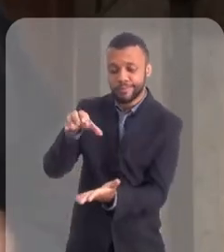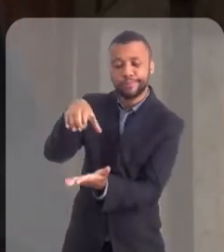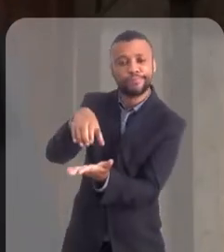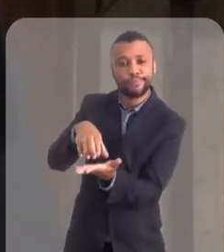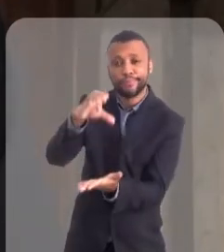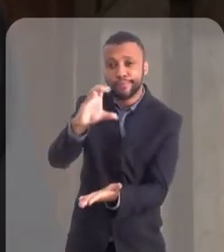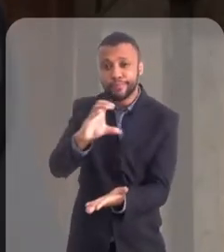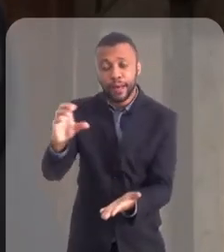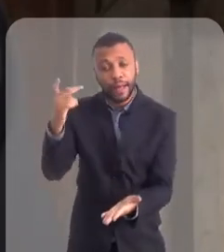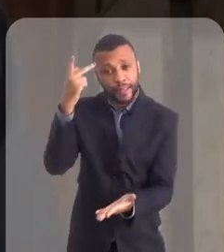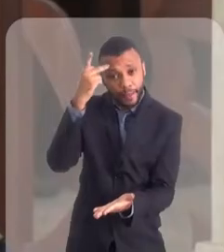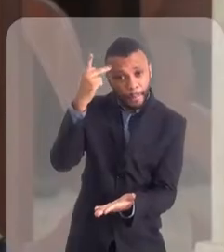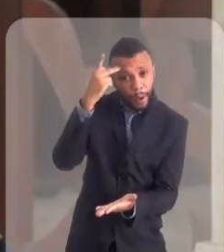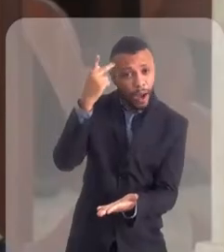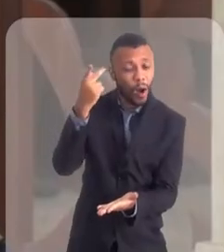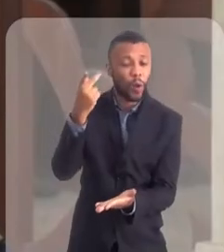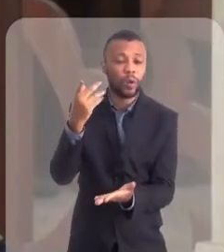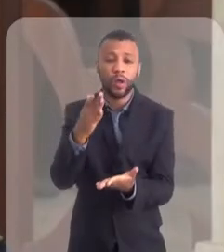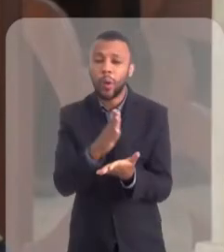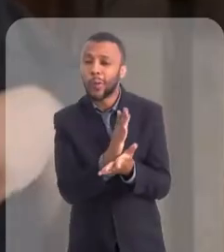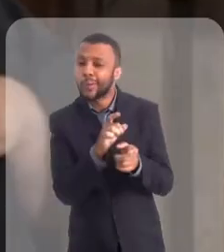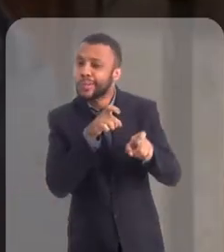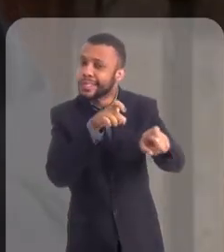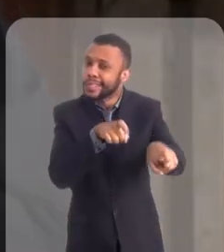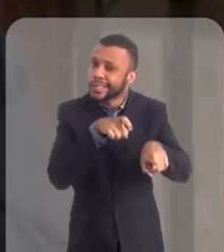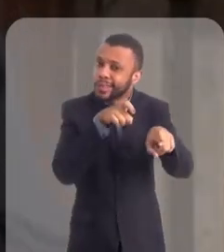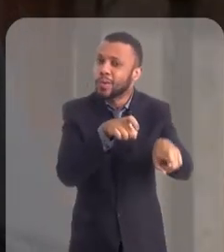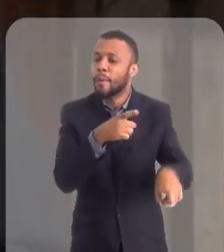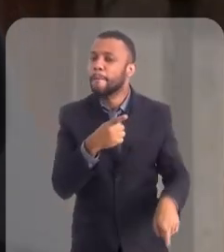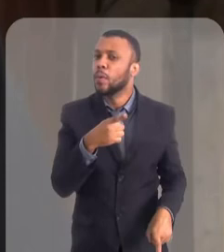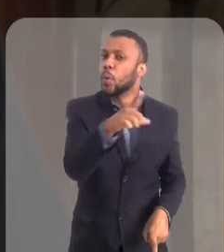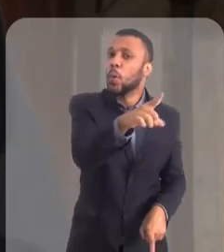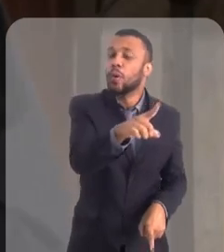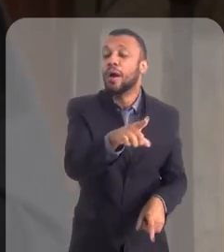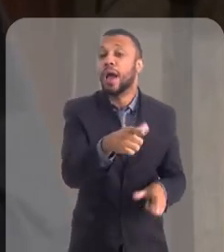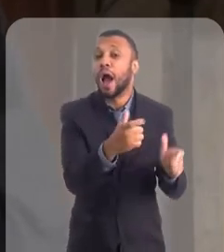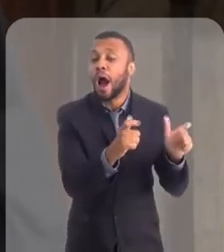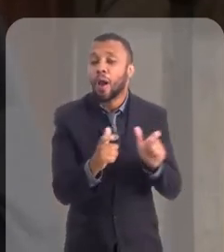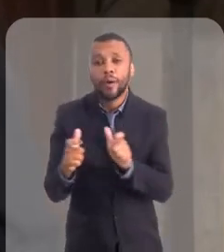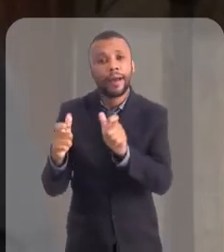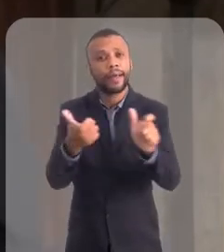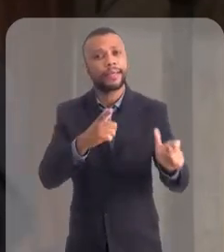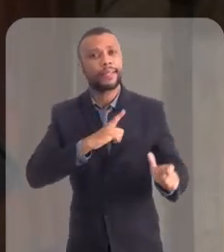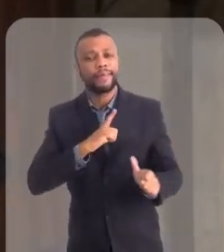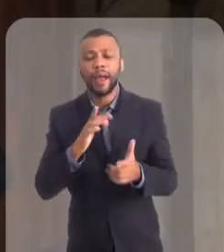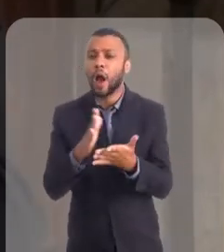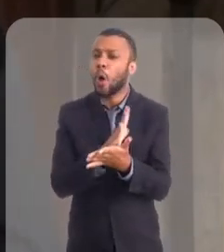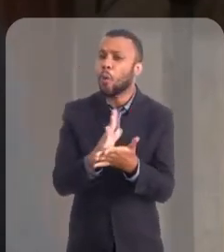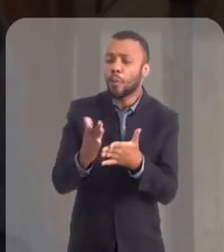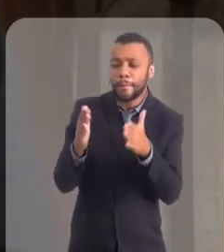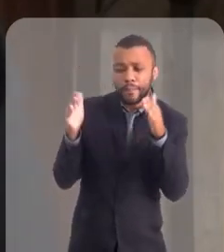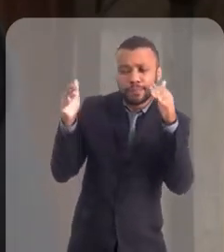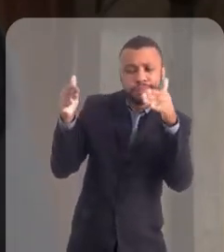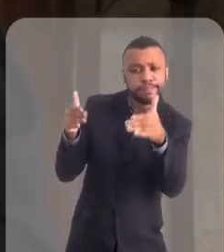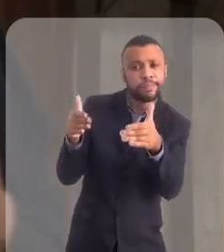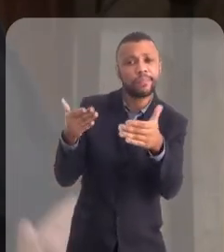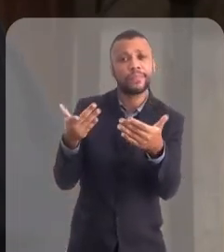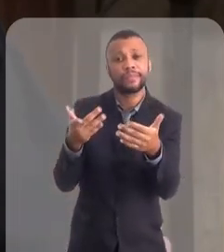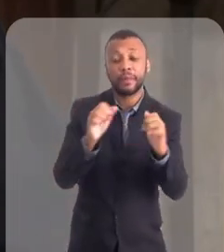2 comunidades no interior paulista, geralmente locais onde houve algum tipo de imigração ou